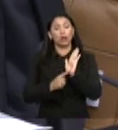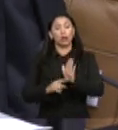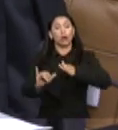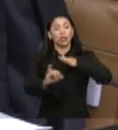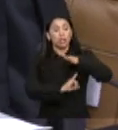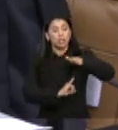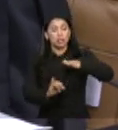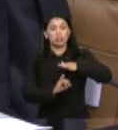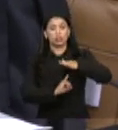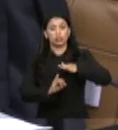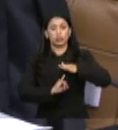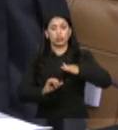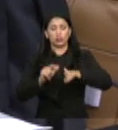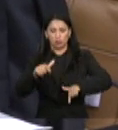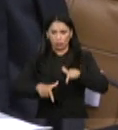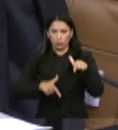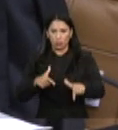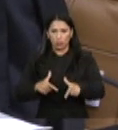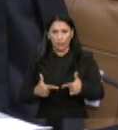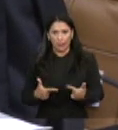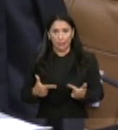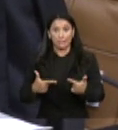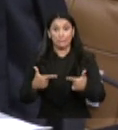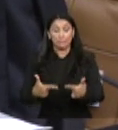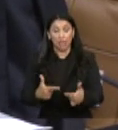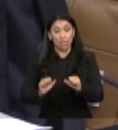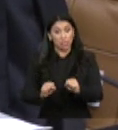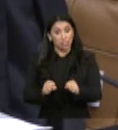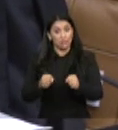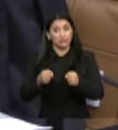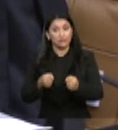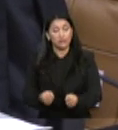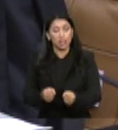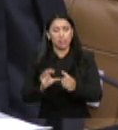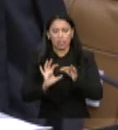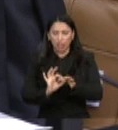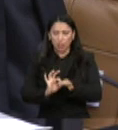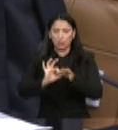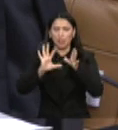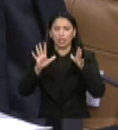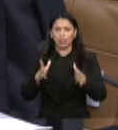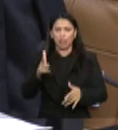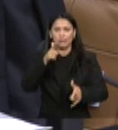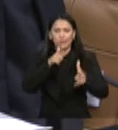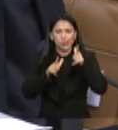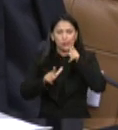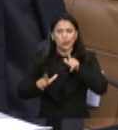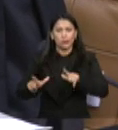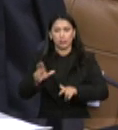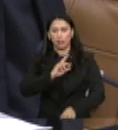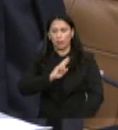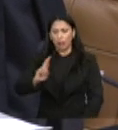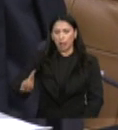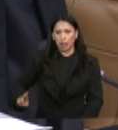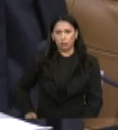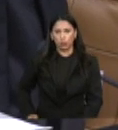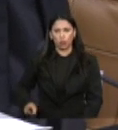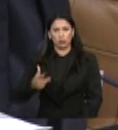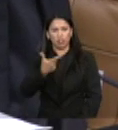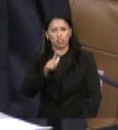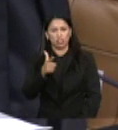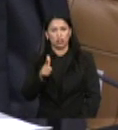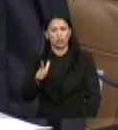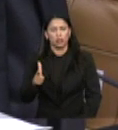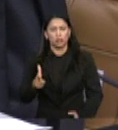dedicaram suas vocações em defesa da Liberdade em defesa de uma república sem castas